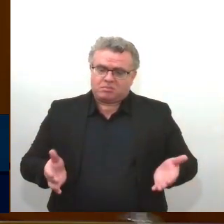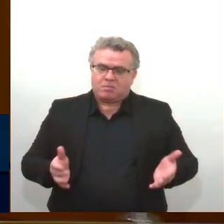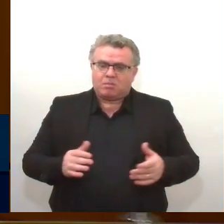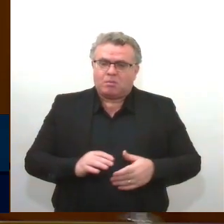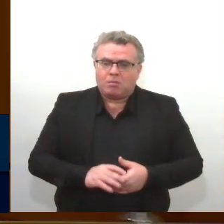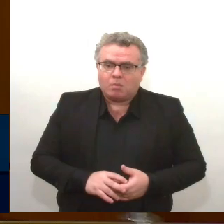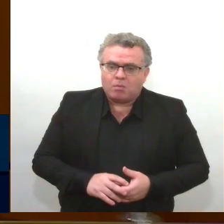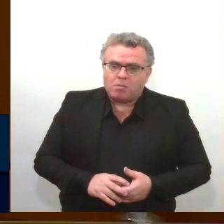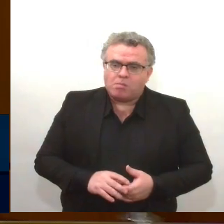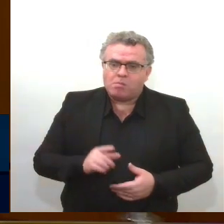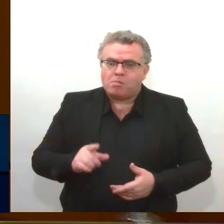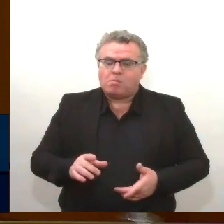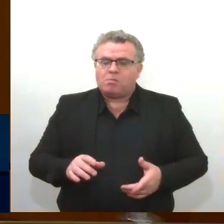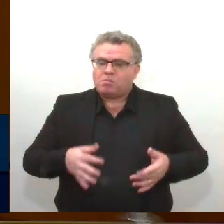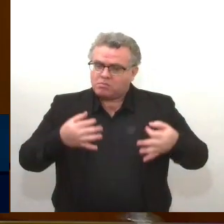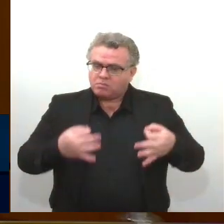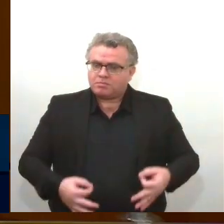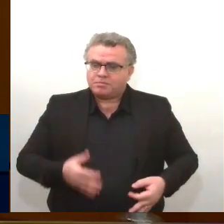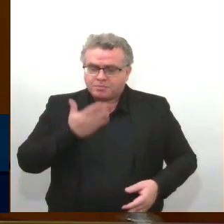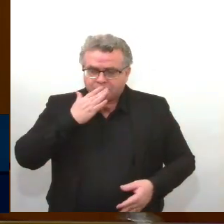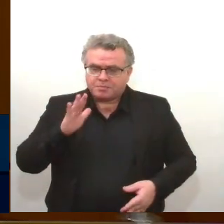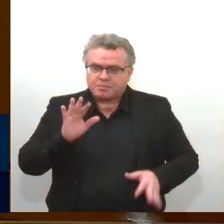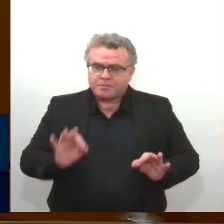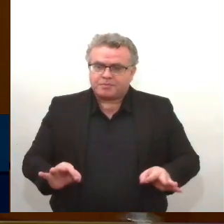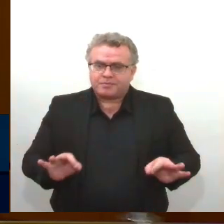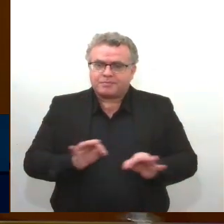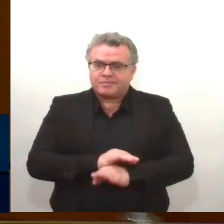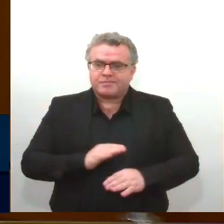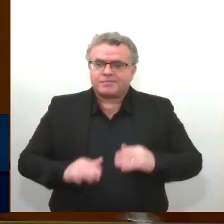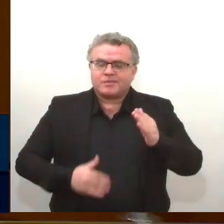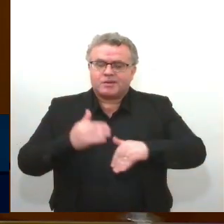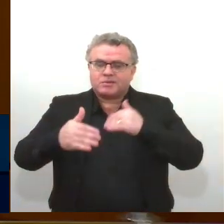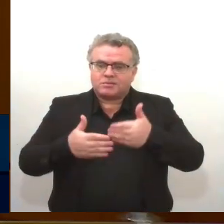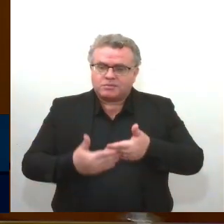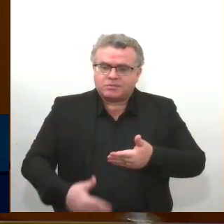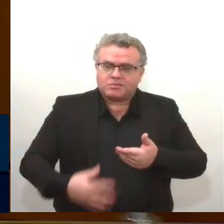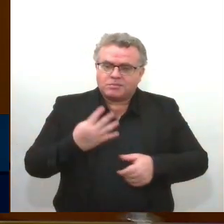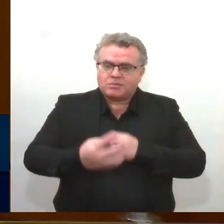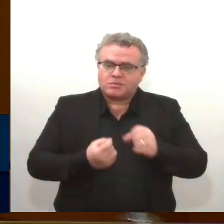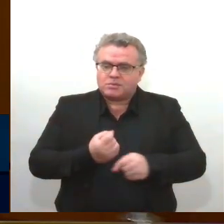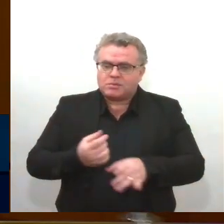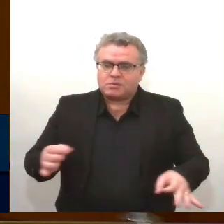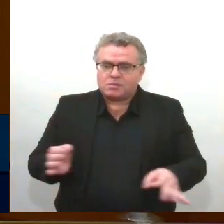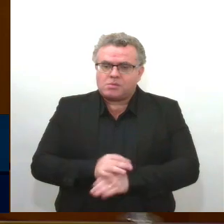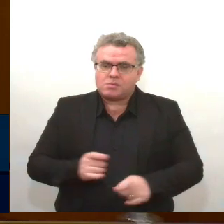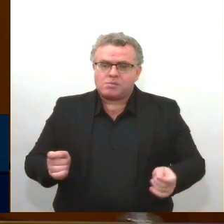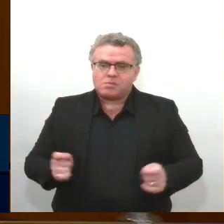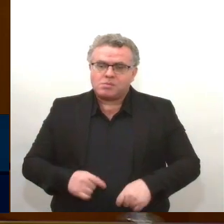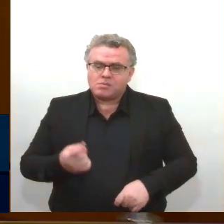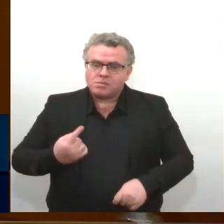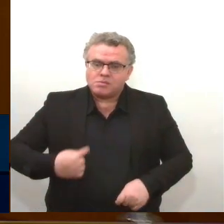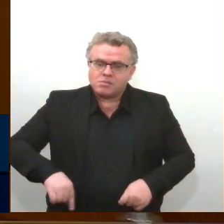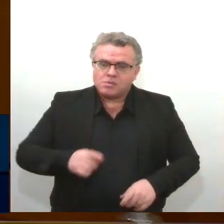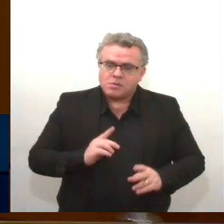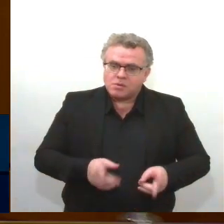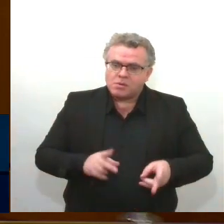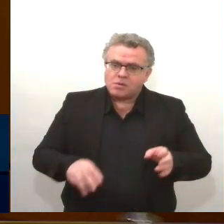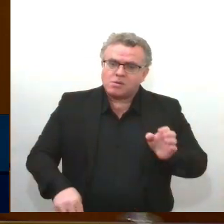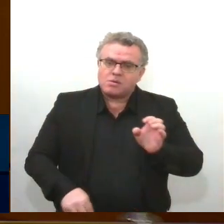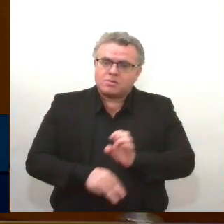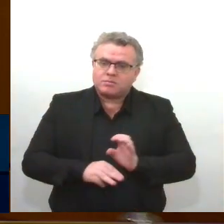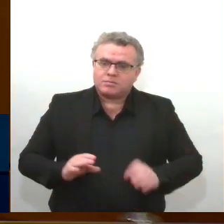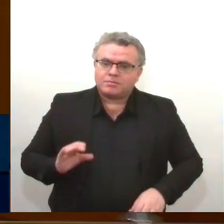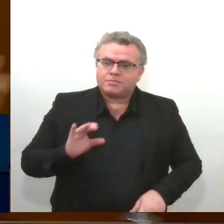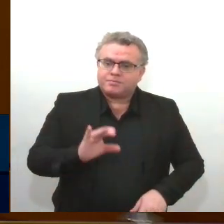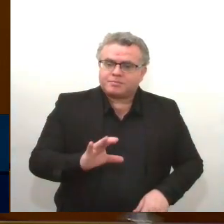promessas que a cidade evolua nos próximos 4 anos vamos continuar mandando emendas para Ribeirópolis porque para minha